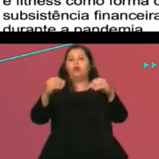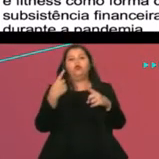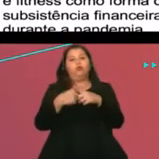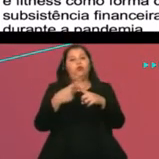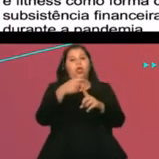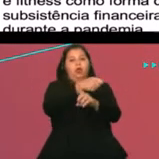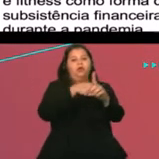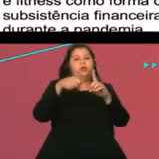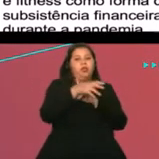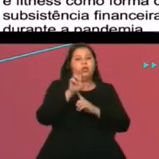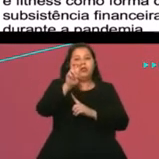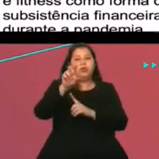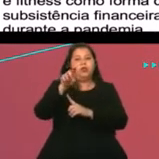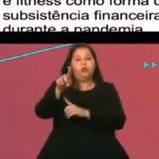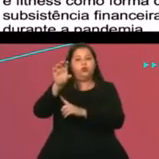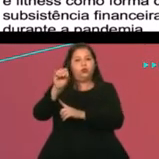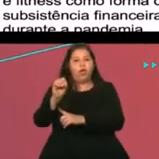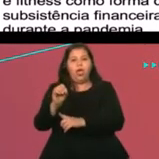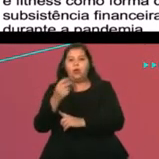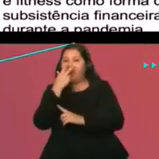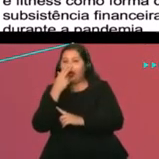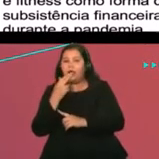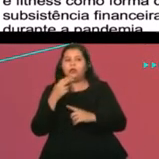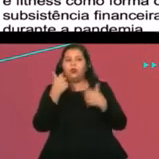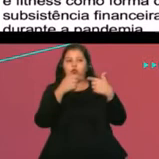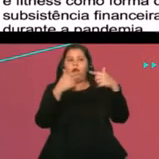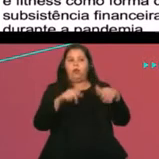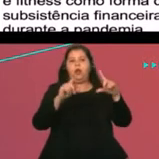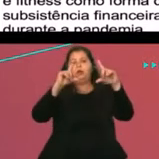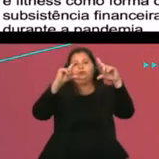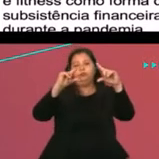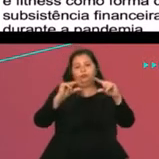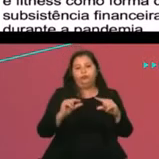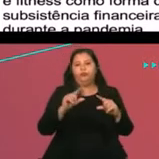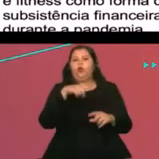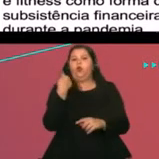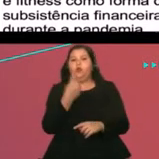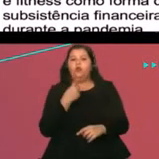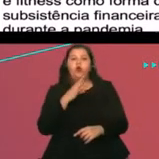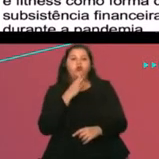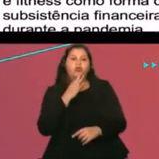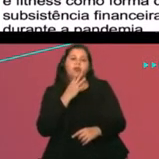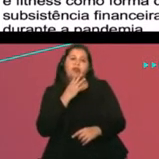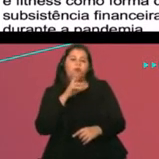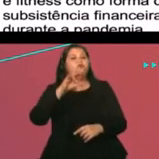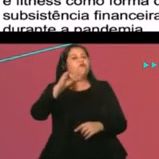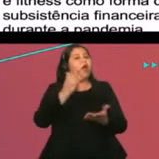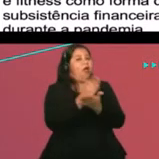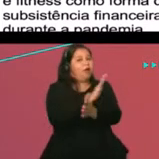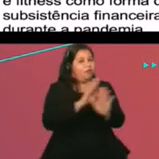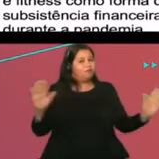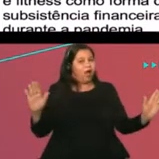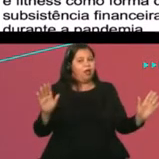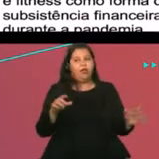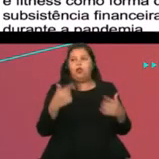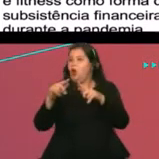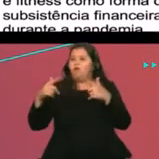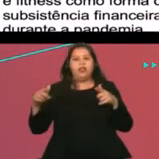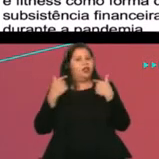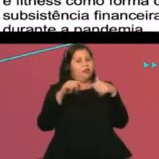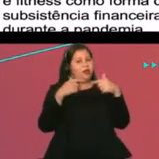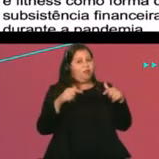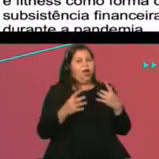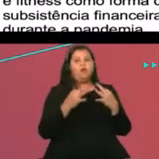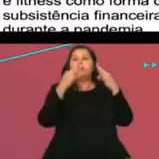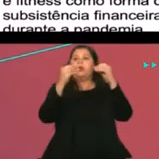sociedade se 1.0 Vai cada vez mais reduzir o emprego o emprego como nós conhecemos está em vias de extinção nós vamos ter empregabilidade